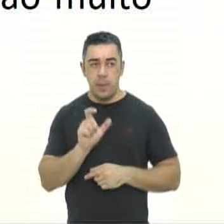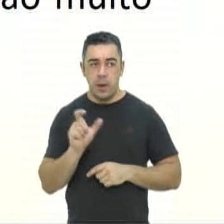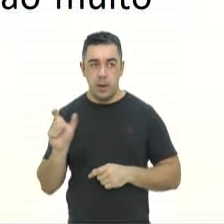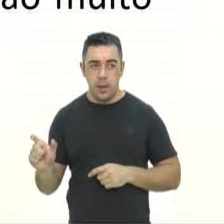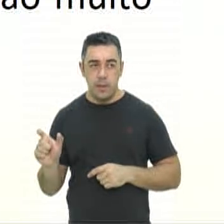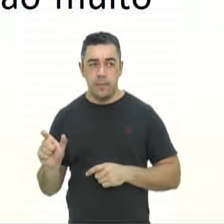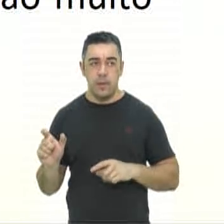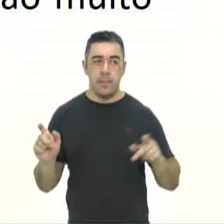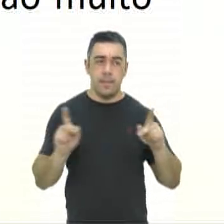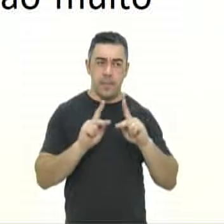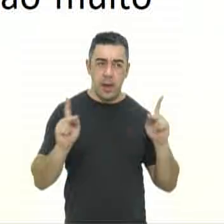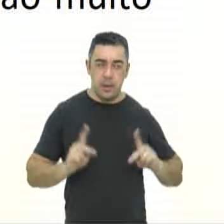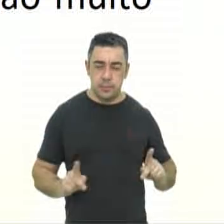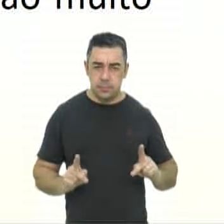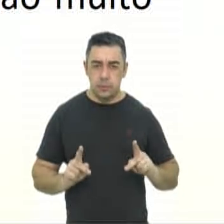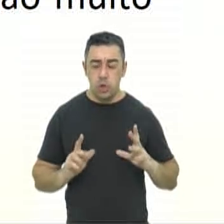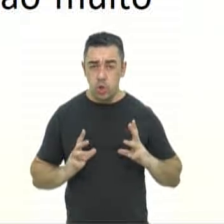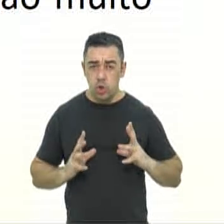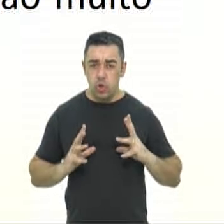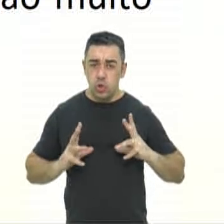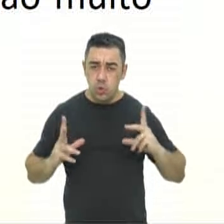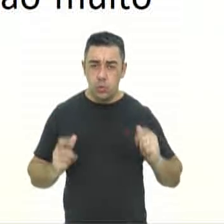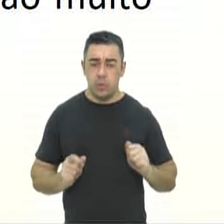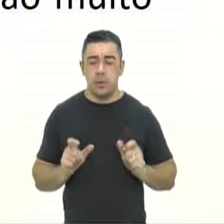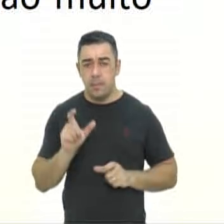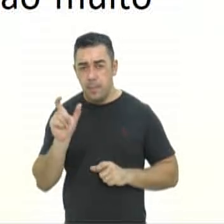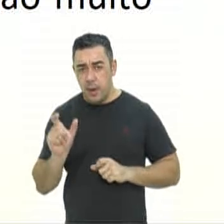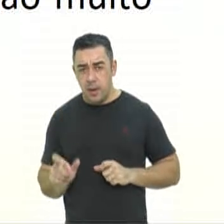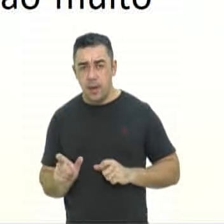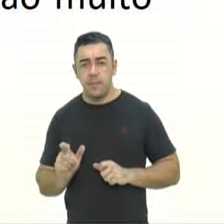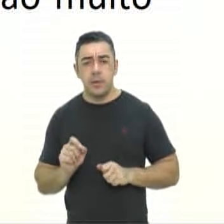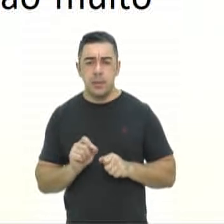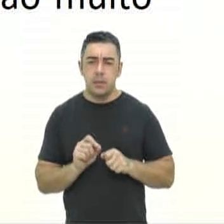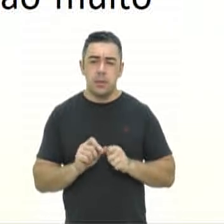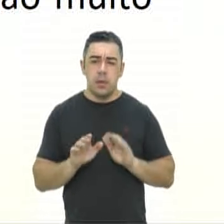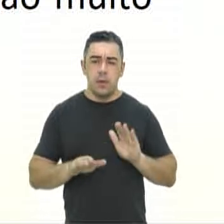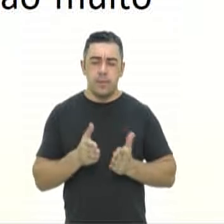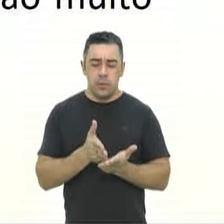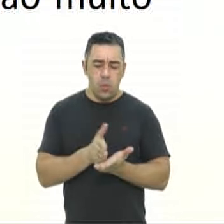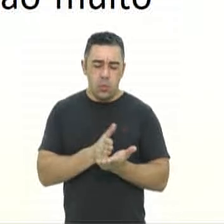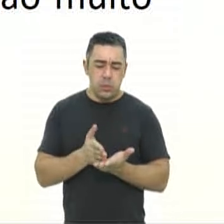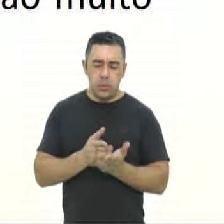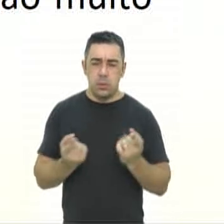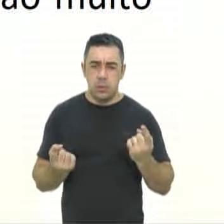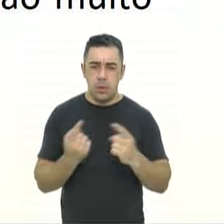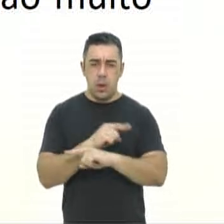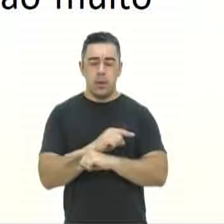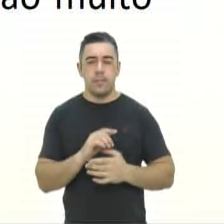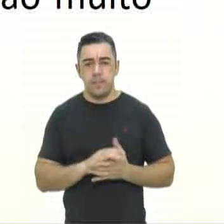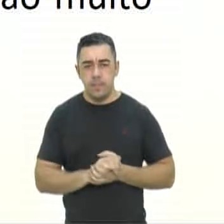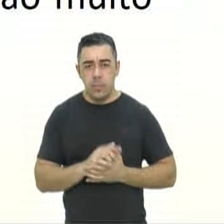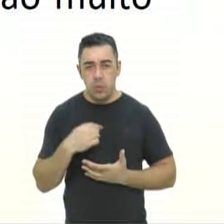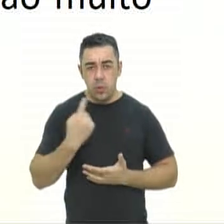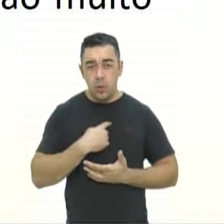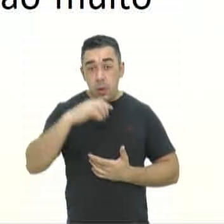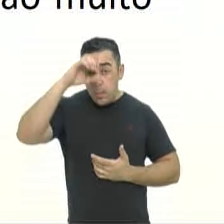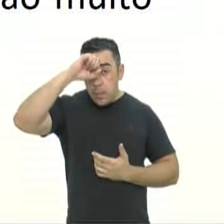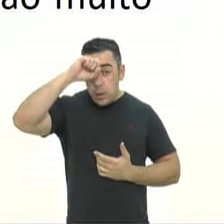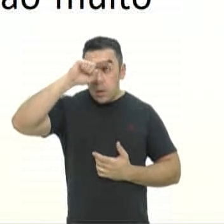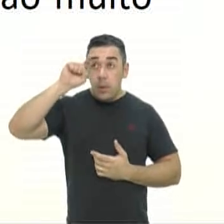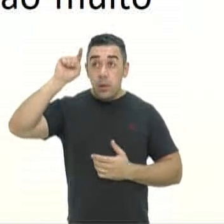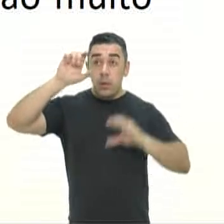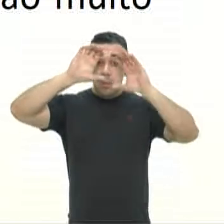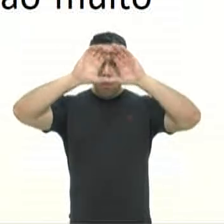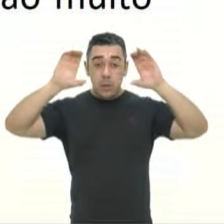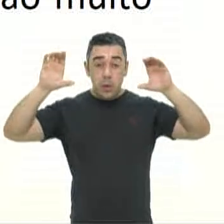paz, todas hão de estar sempre em fronteira com o seu contrário? Aprendamos do céu o estilo